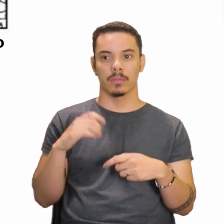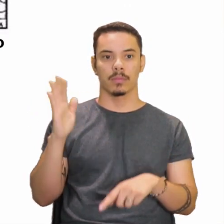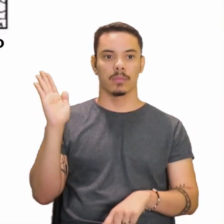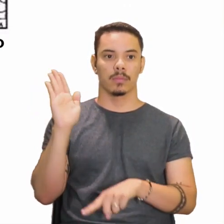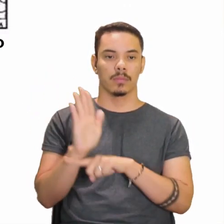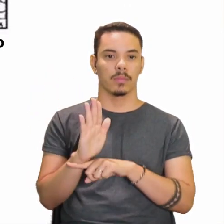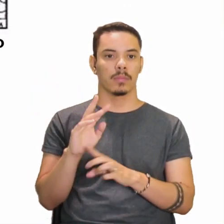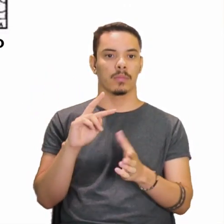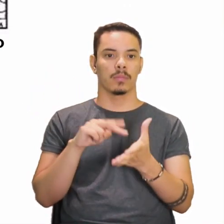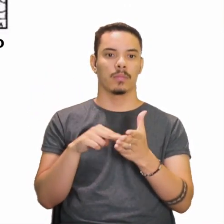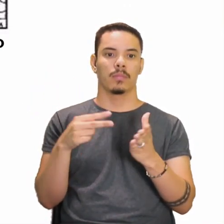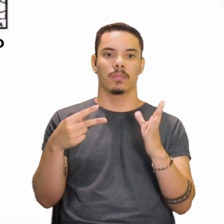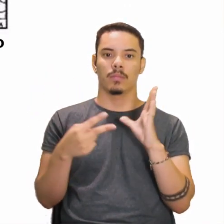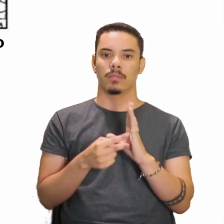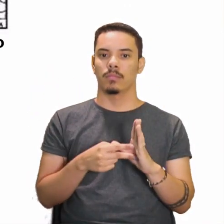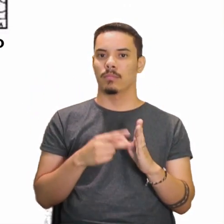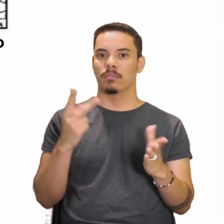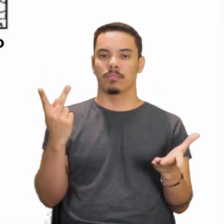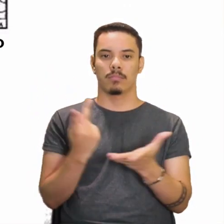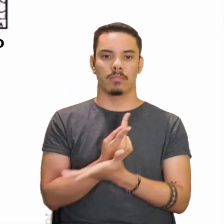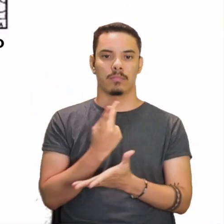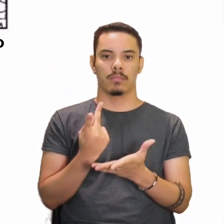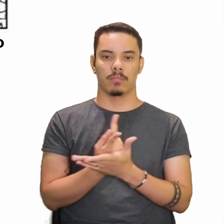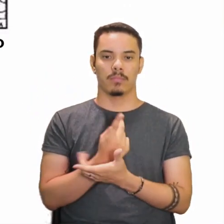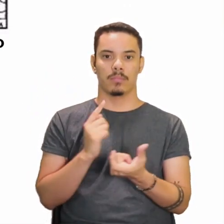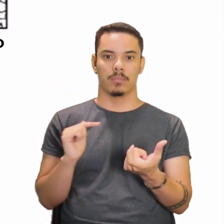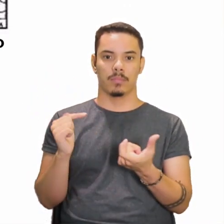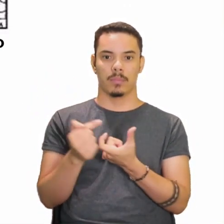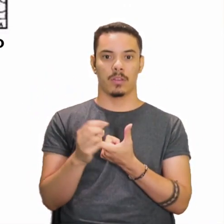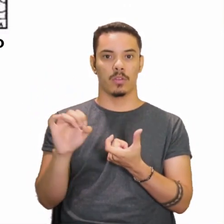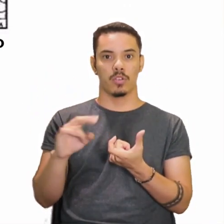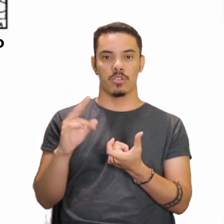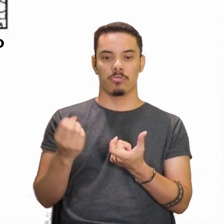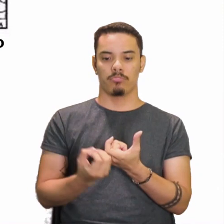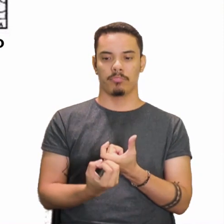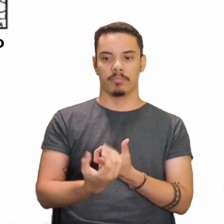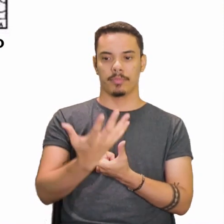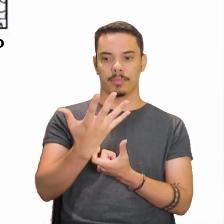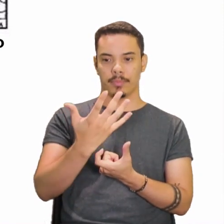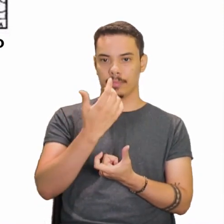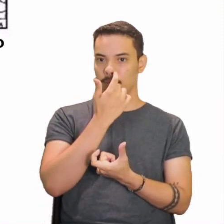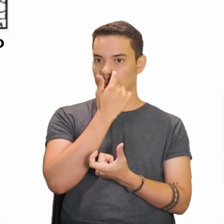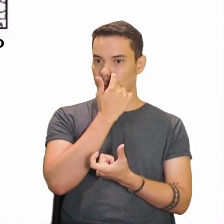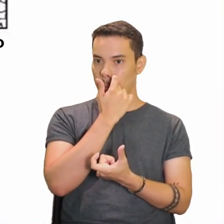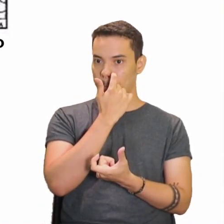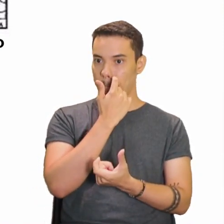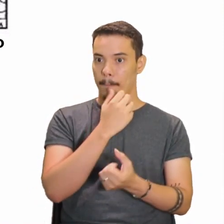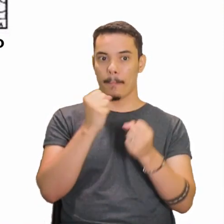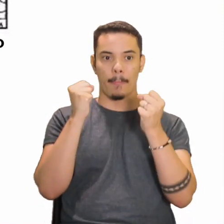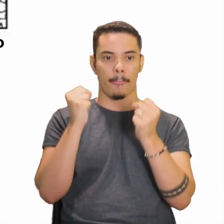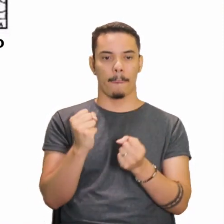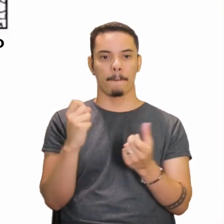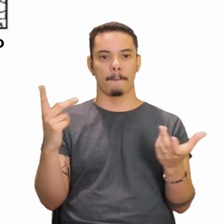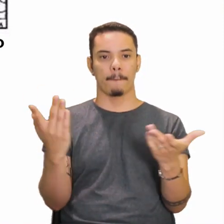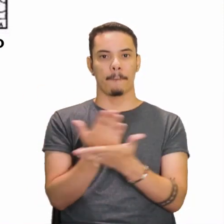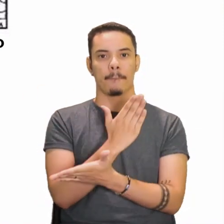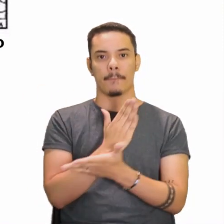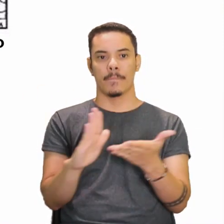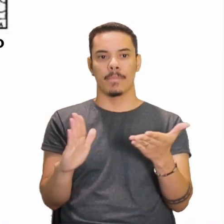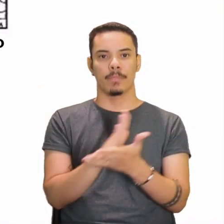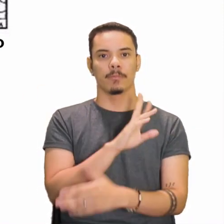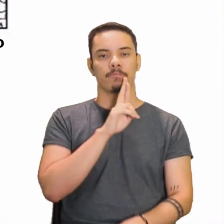atribuir um significado inadequado a um termo ou expressão. E isso pode levar a certos